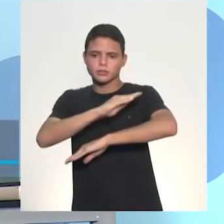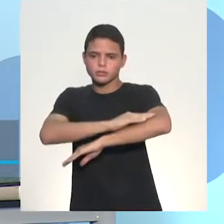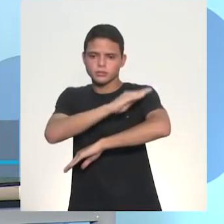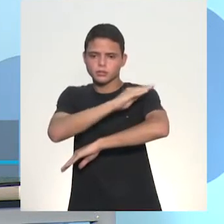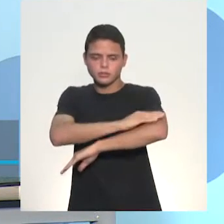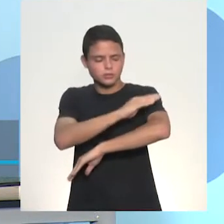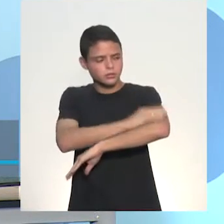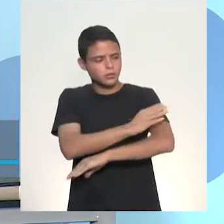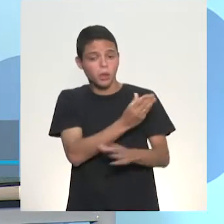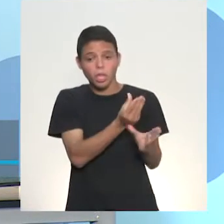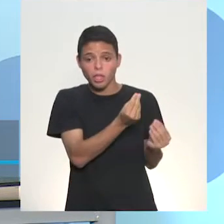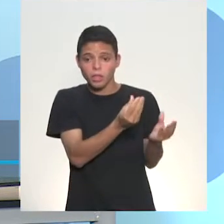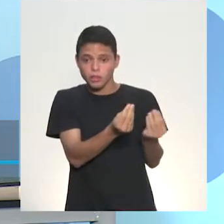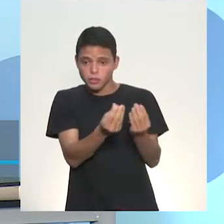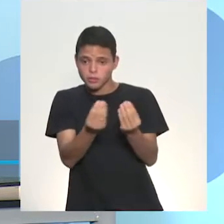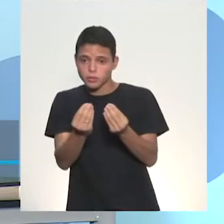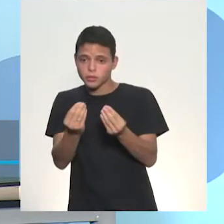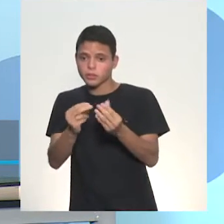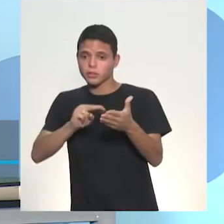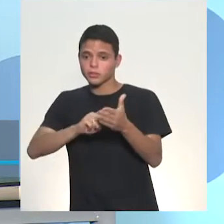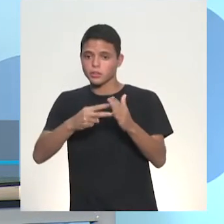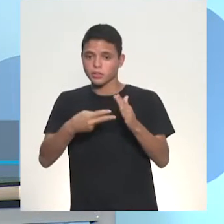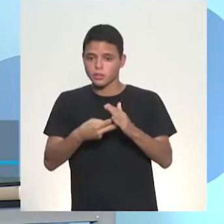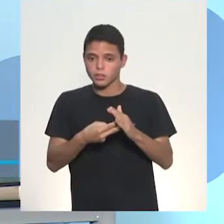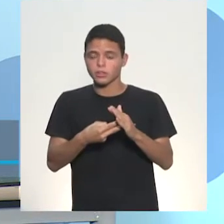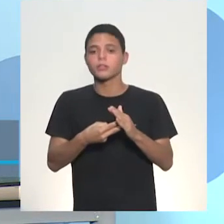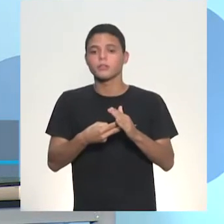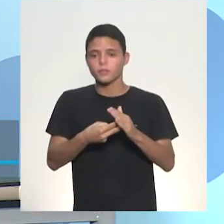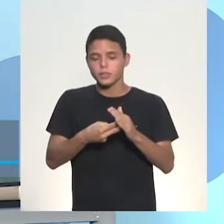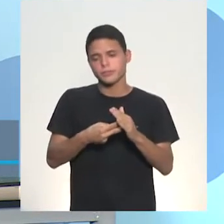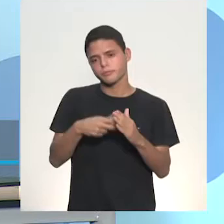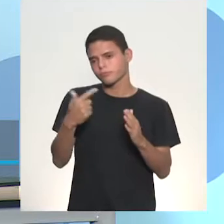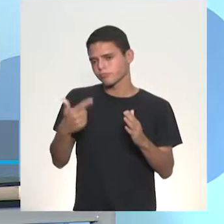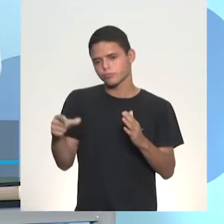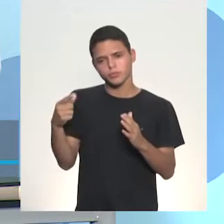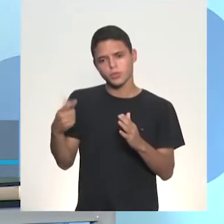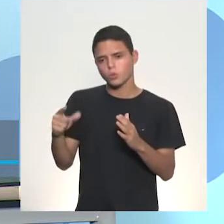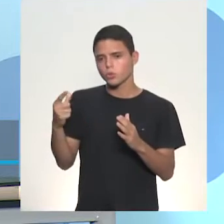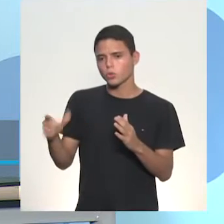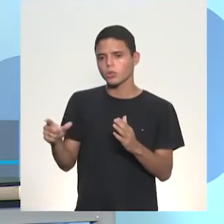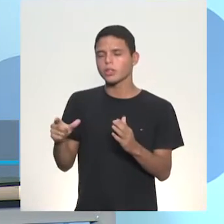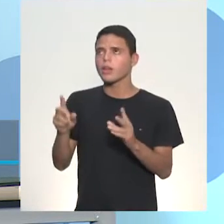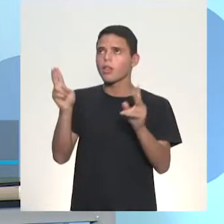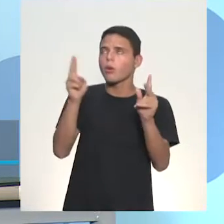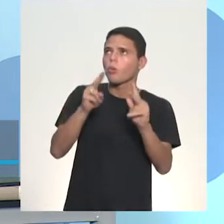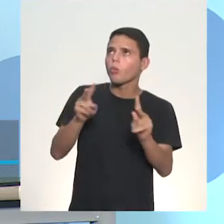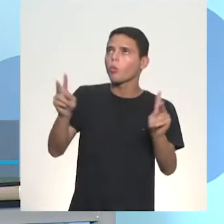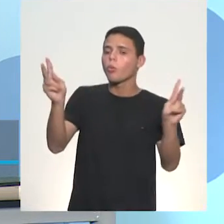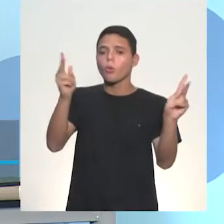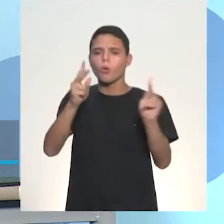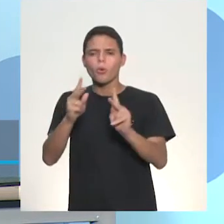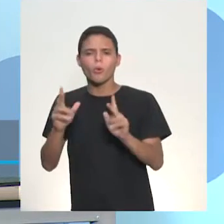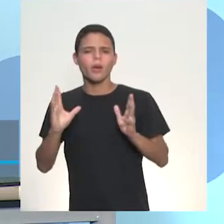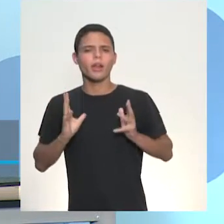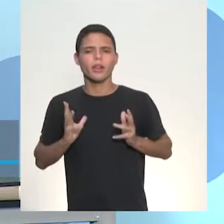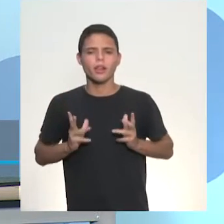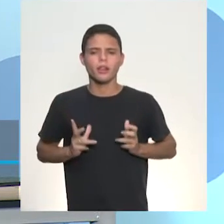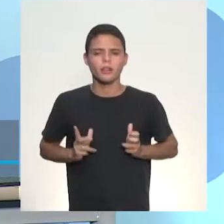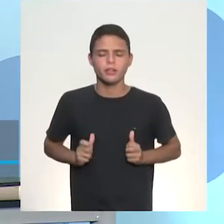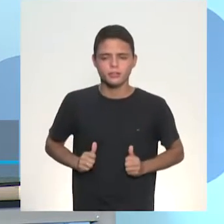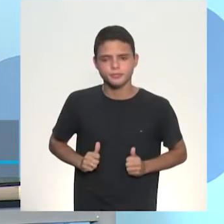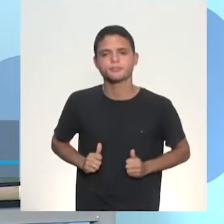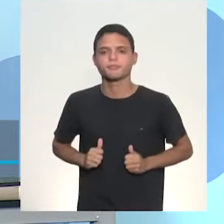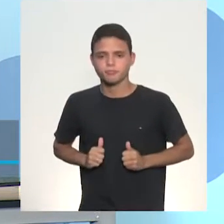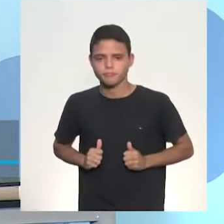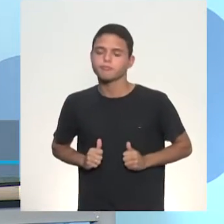bastante sapo, tal, quer dizer que não tem muita poluição, teve pouca alteração, porque se houver alteração no ambiente, ainda que